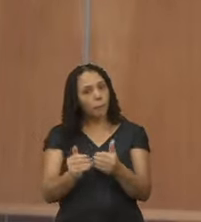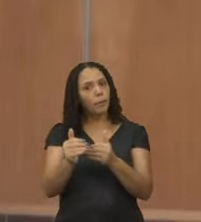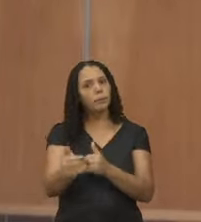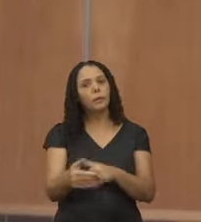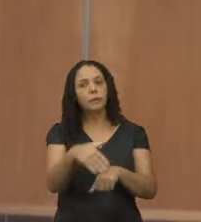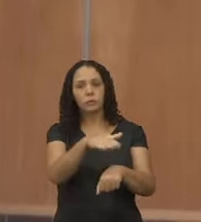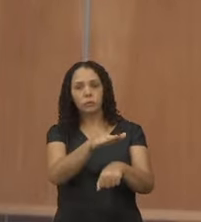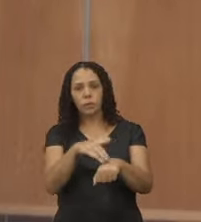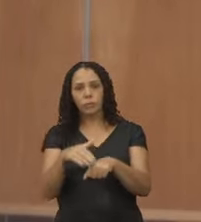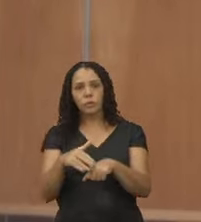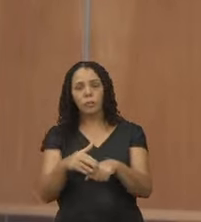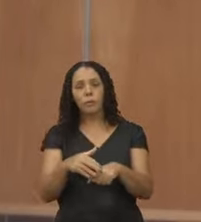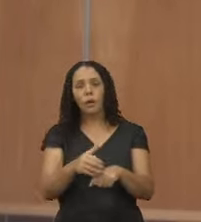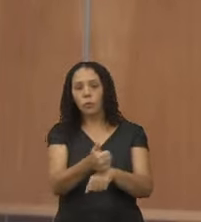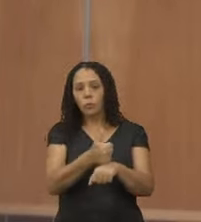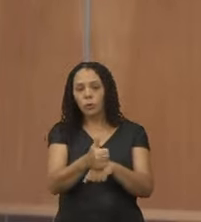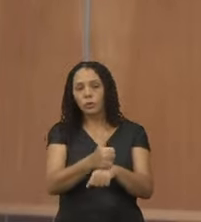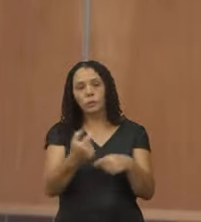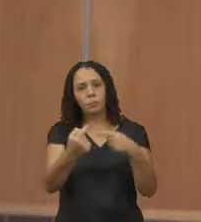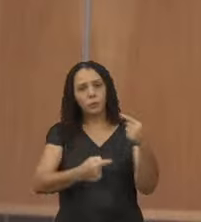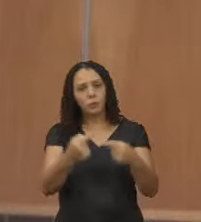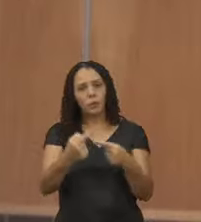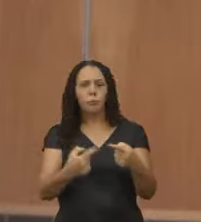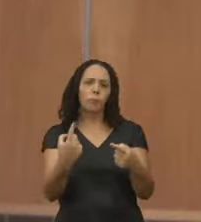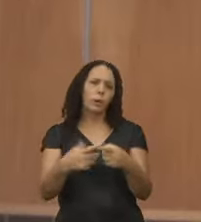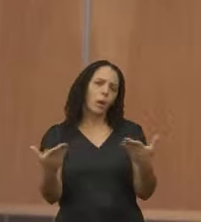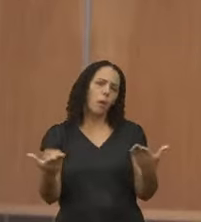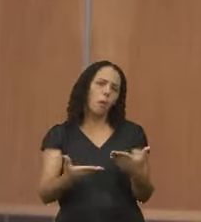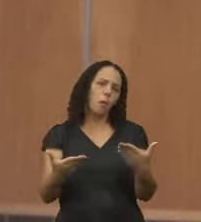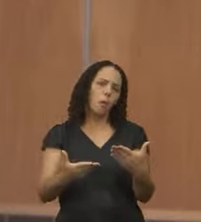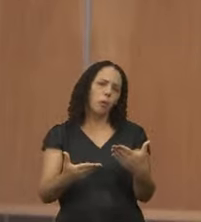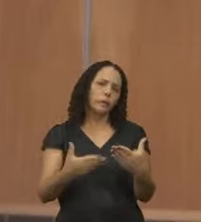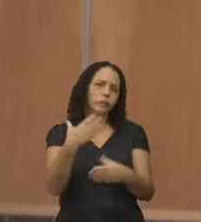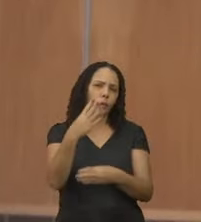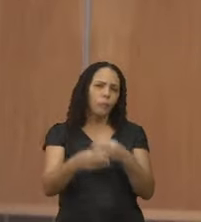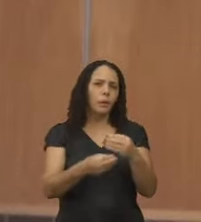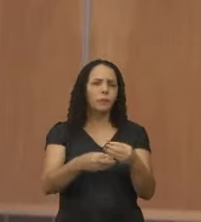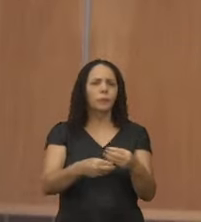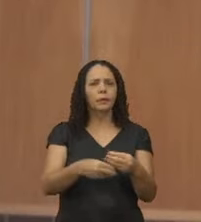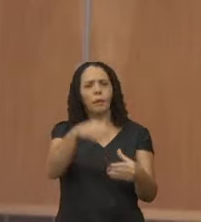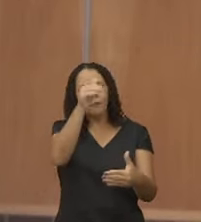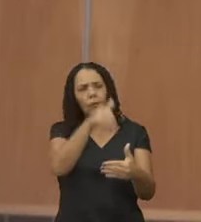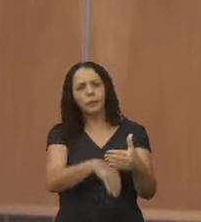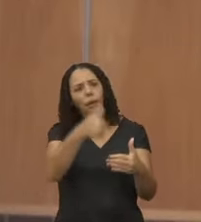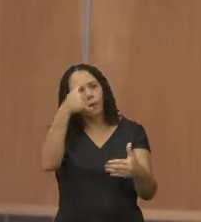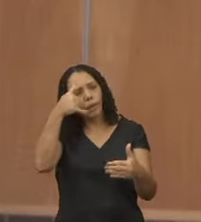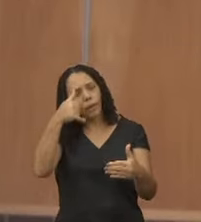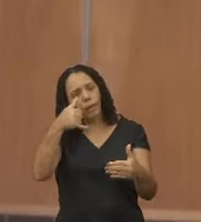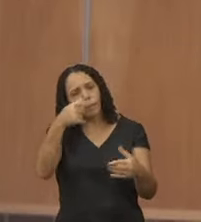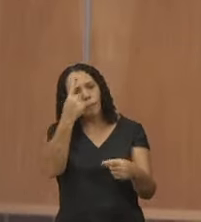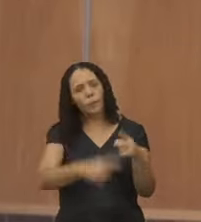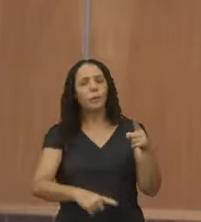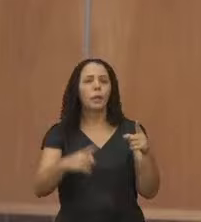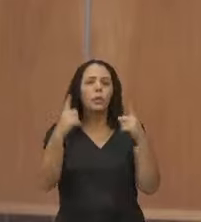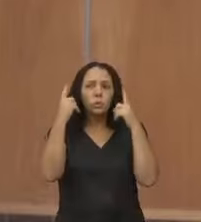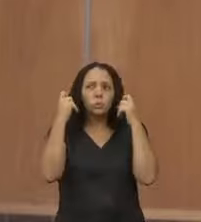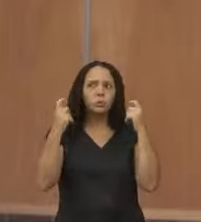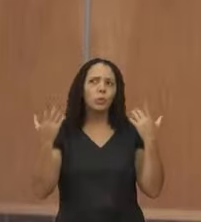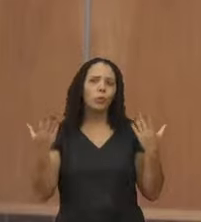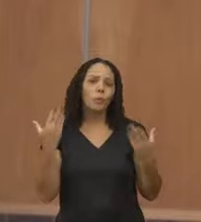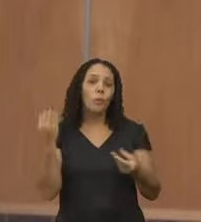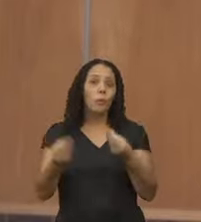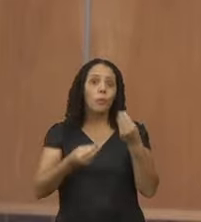hoje, eu, na minha concepção, votar uma emenda dessa para que os charreteiros não estejam um som na carroça, né, como que a prefeitura